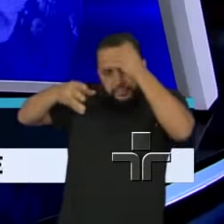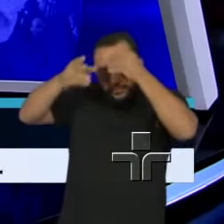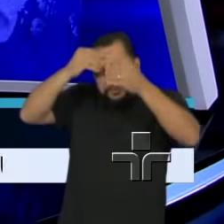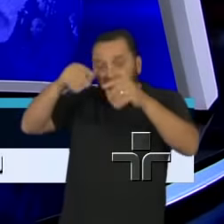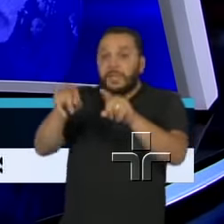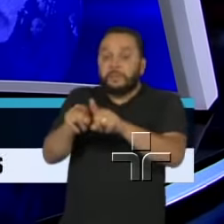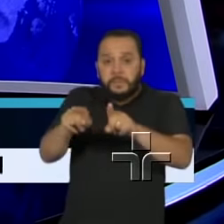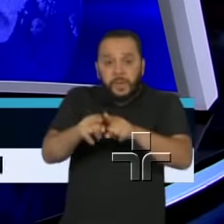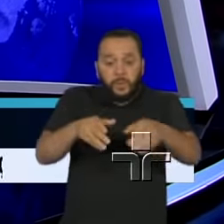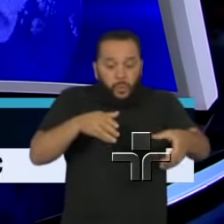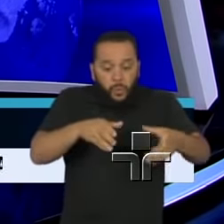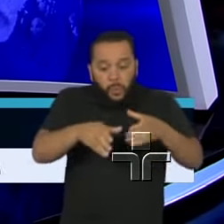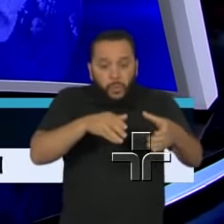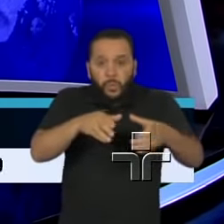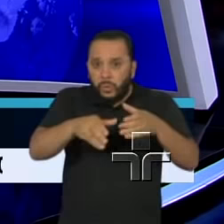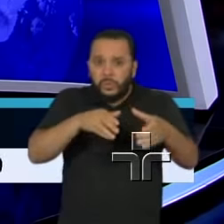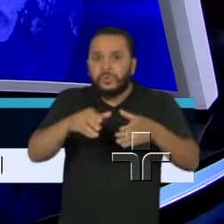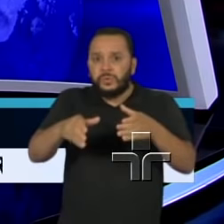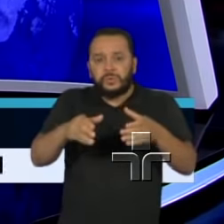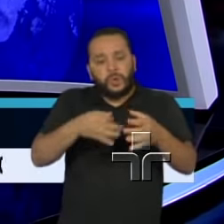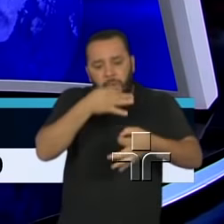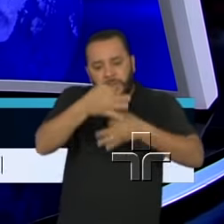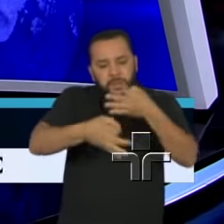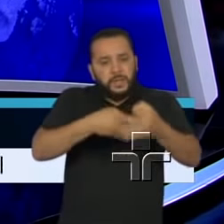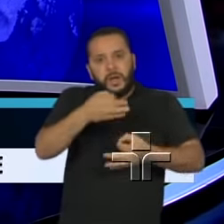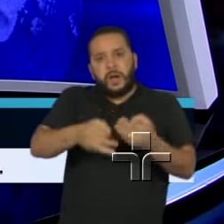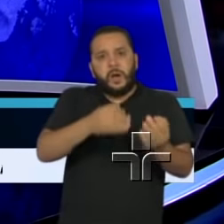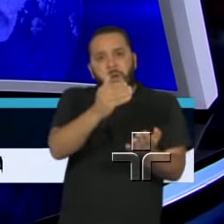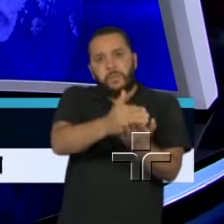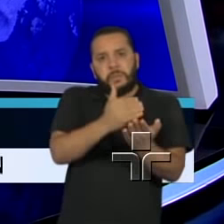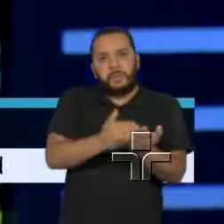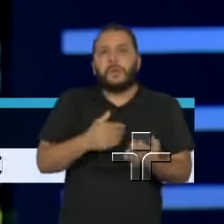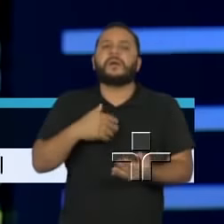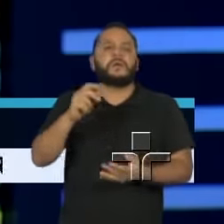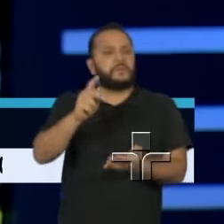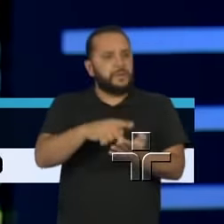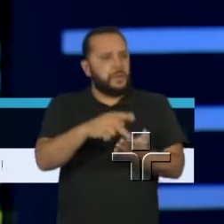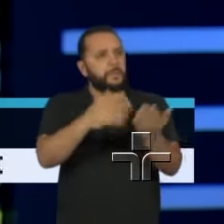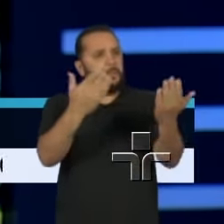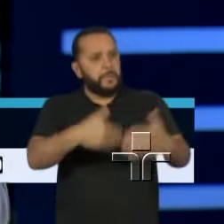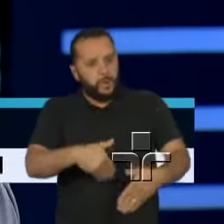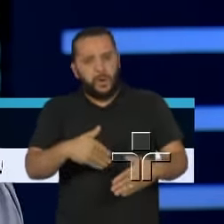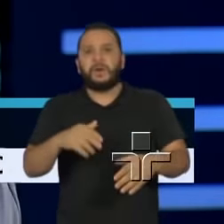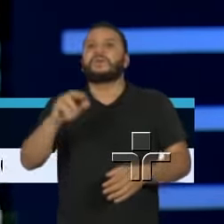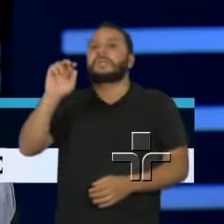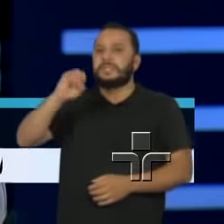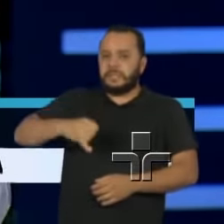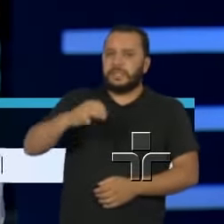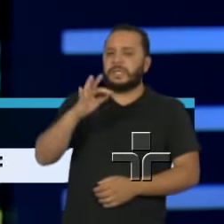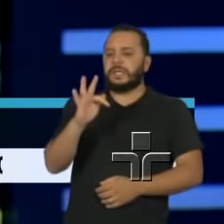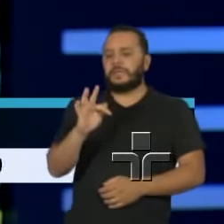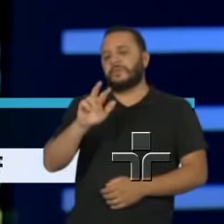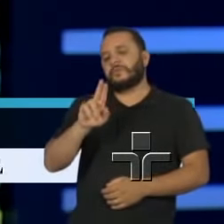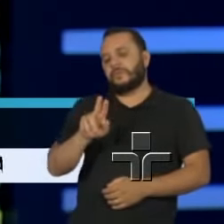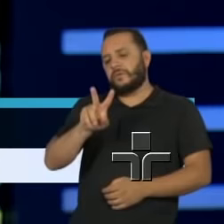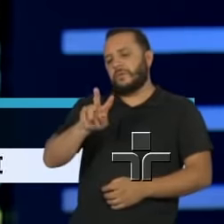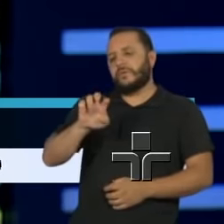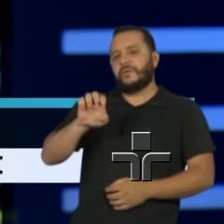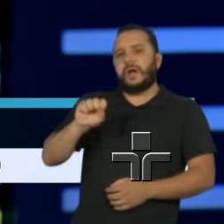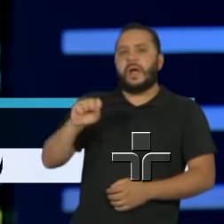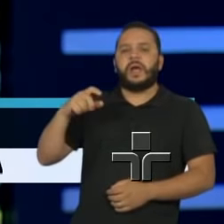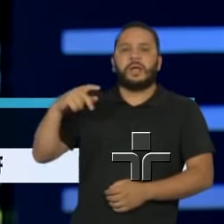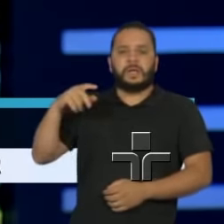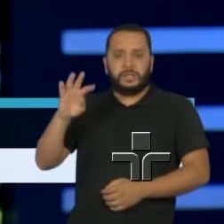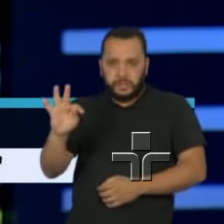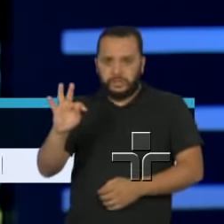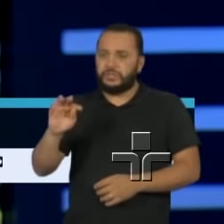concursos públicos, né? Essas coisas todas aí hoje estão nos concursos públicos, estão nas provas, está na FUVEST, em todas as situações que você